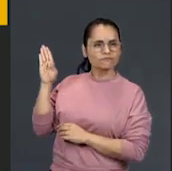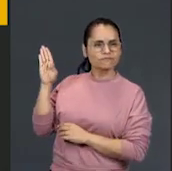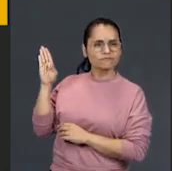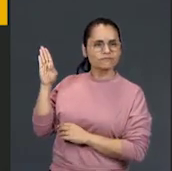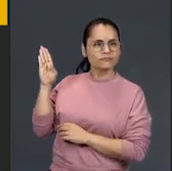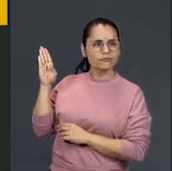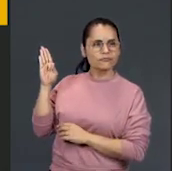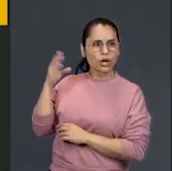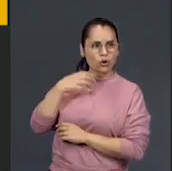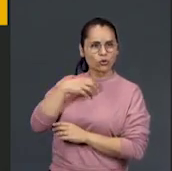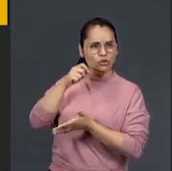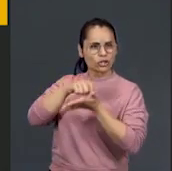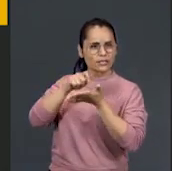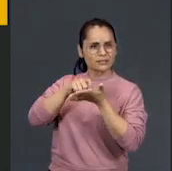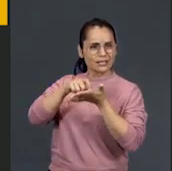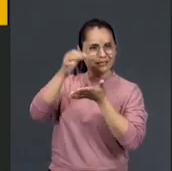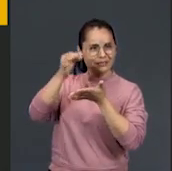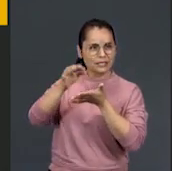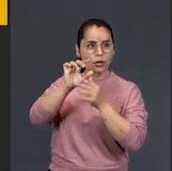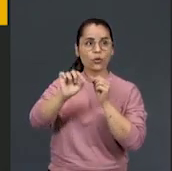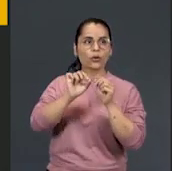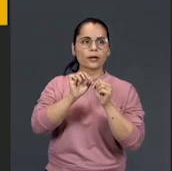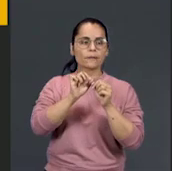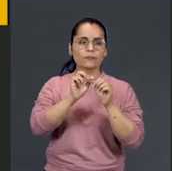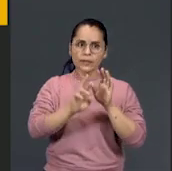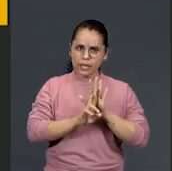cordatus, tá? Que lê có. São